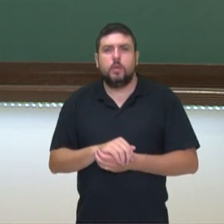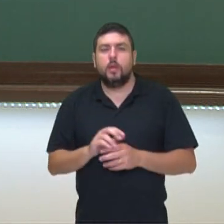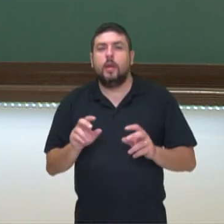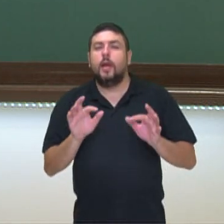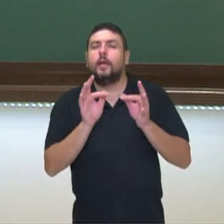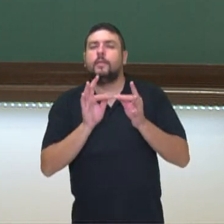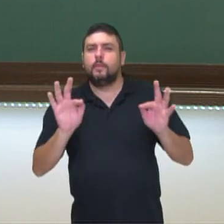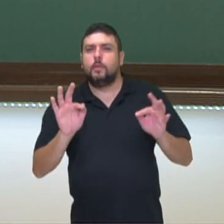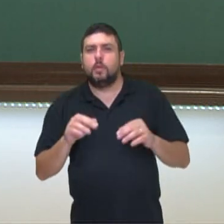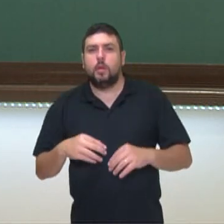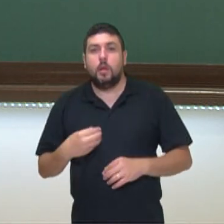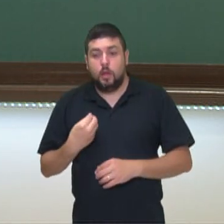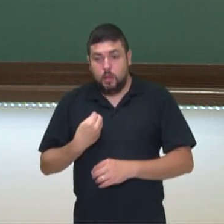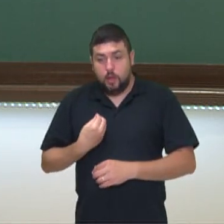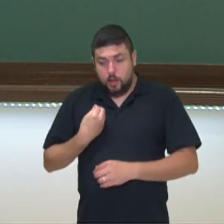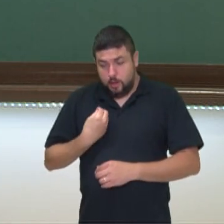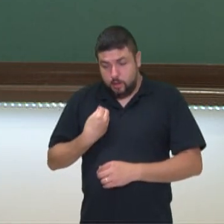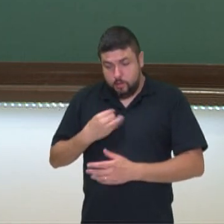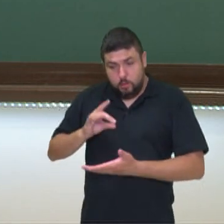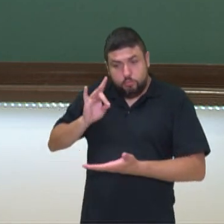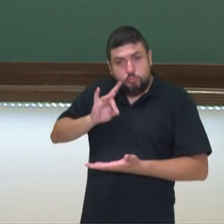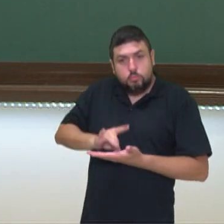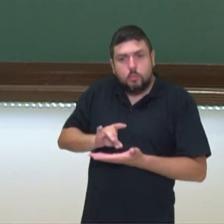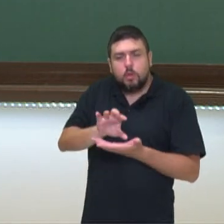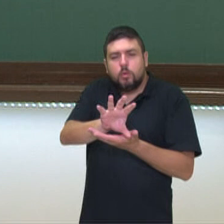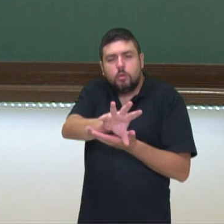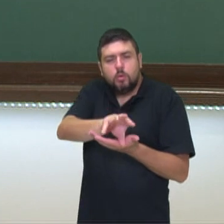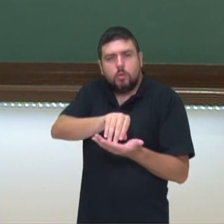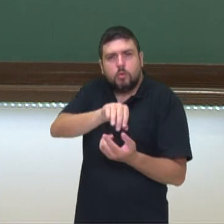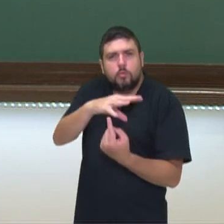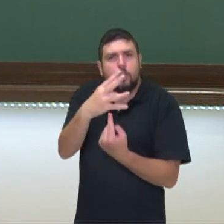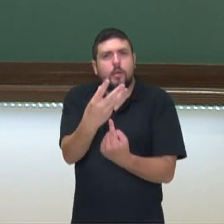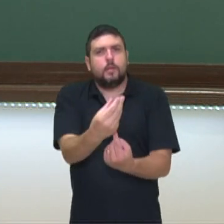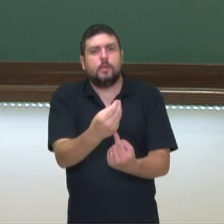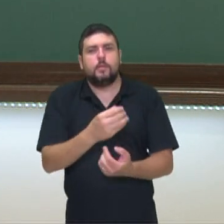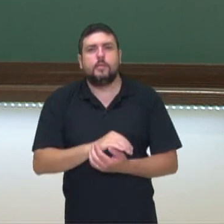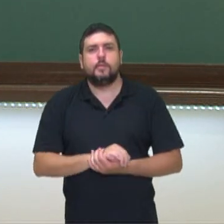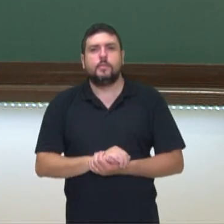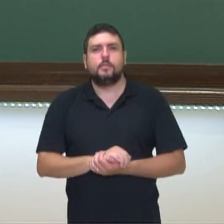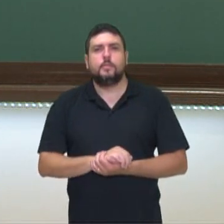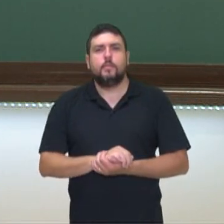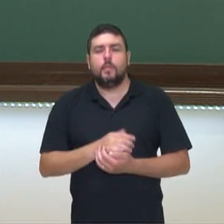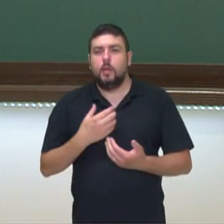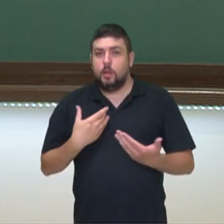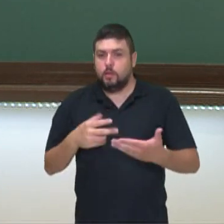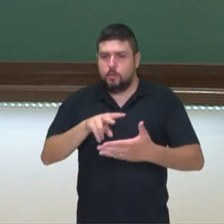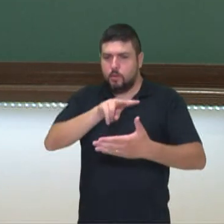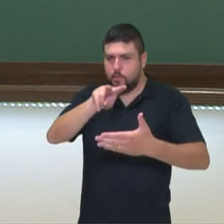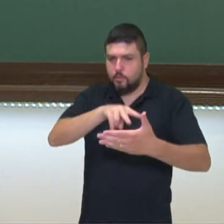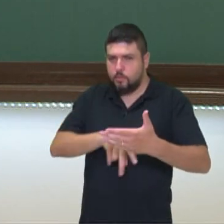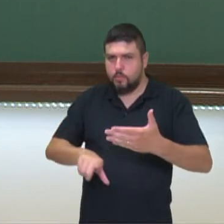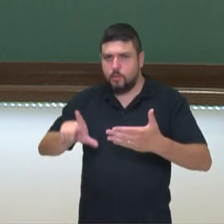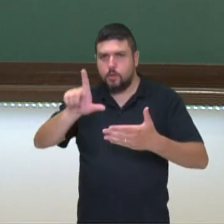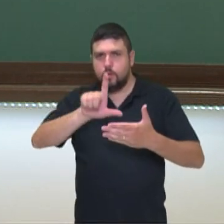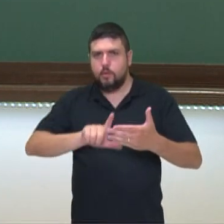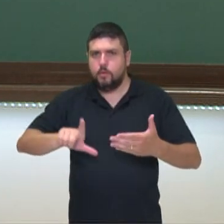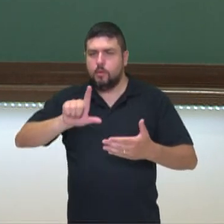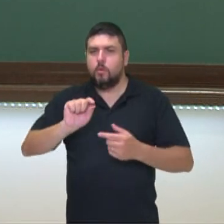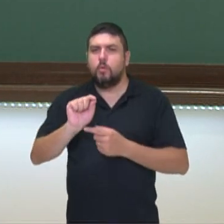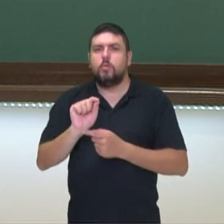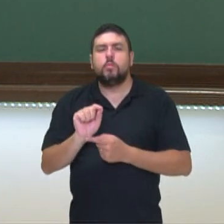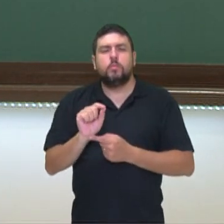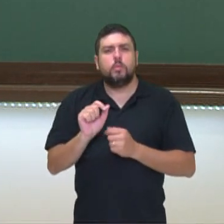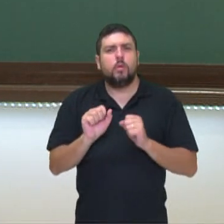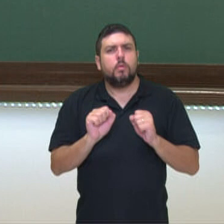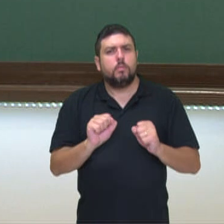imita a arte. Então, sim, quando temos a leitura de um texto literário, ficcional, podemos